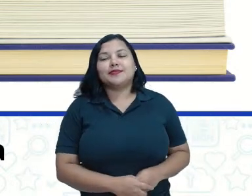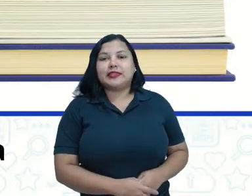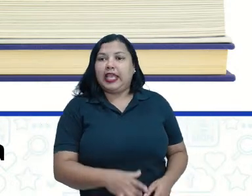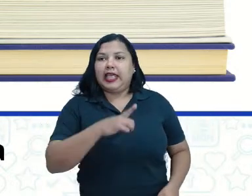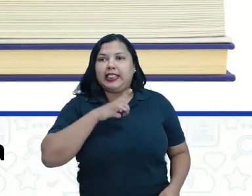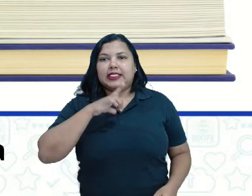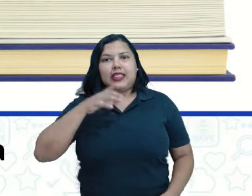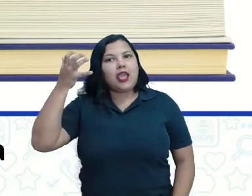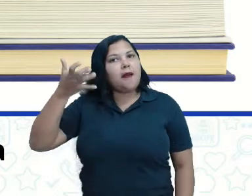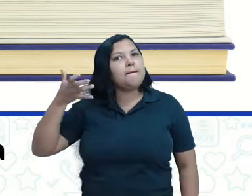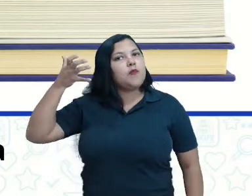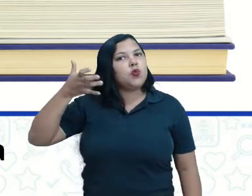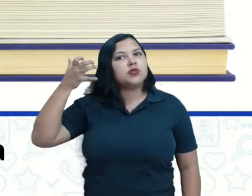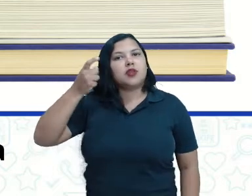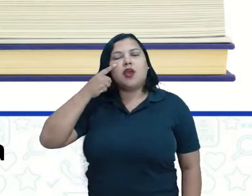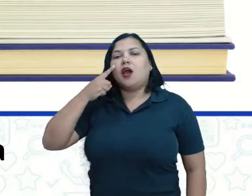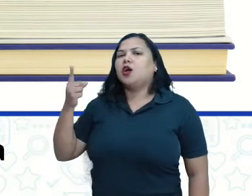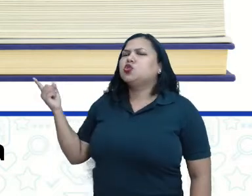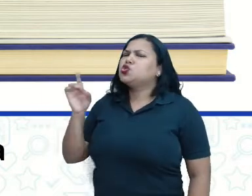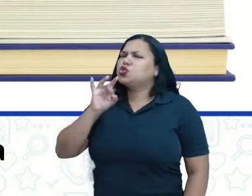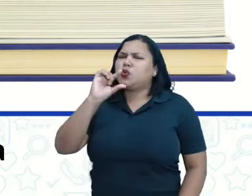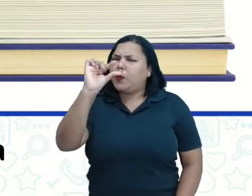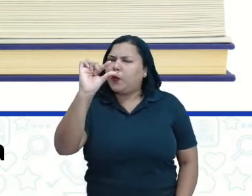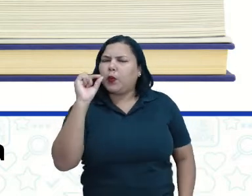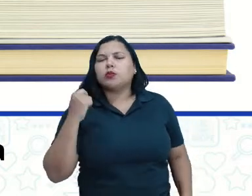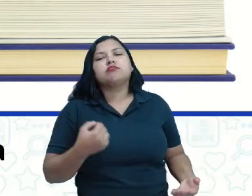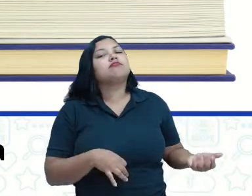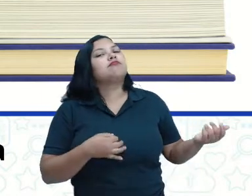Temos aí a música de Eric Clapton, Tears in Heaven. Só um pedacinho.